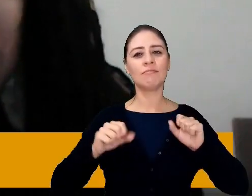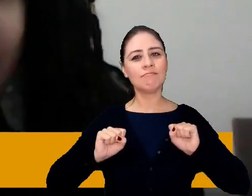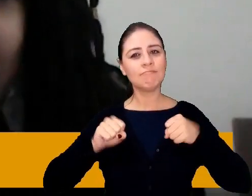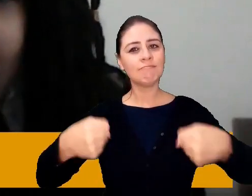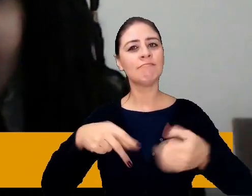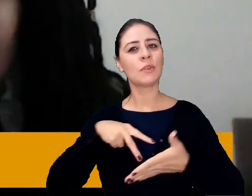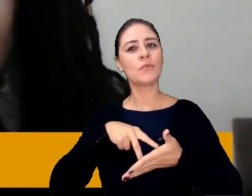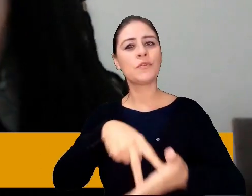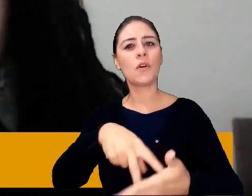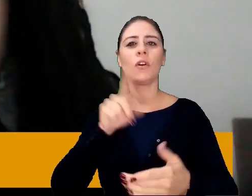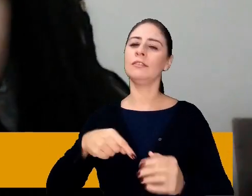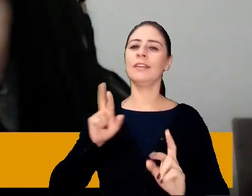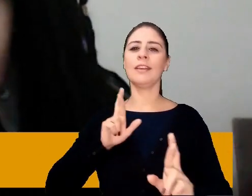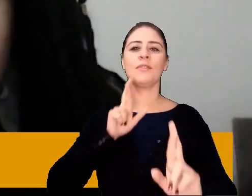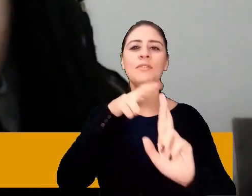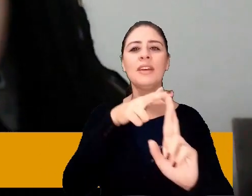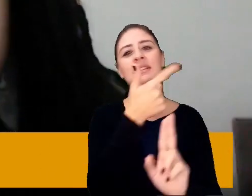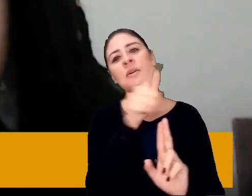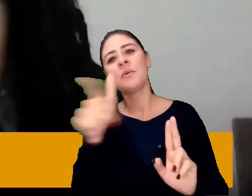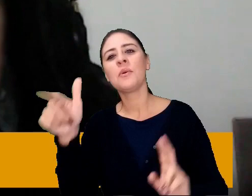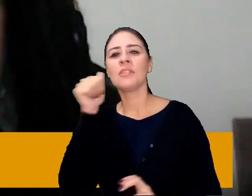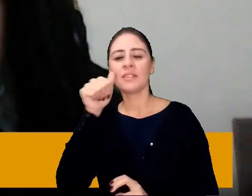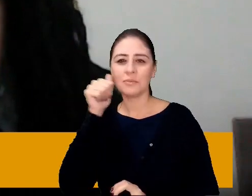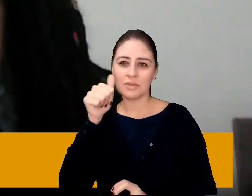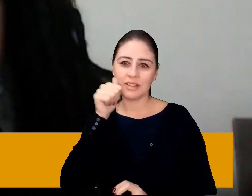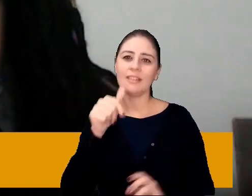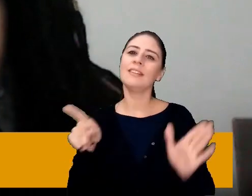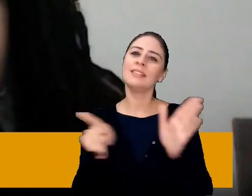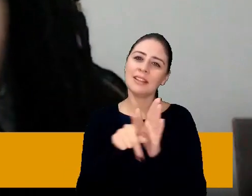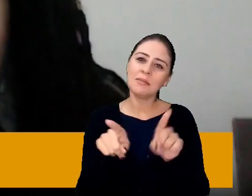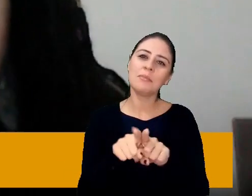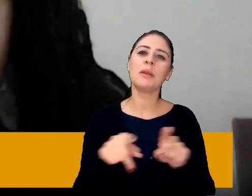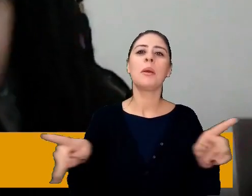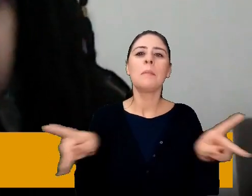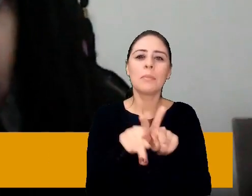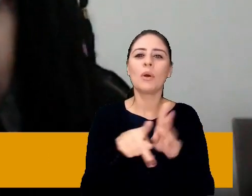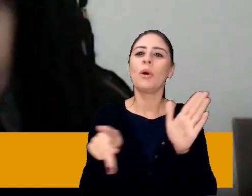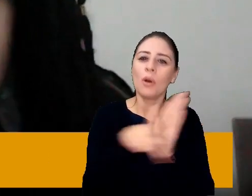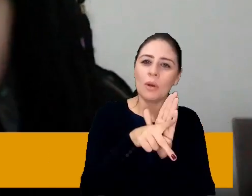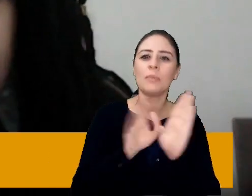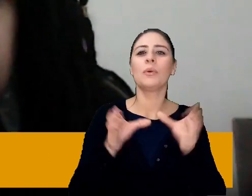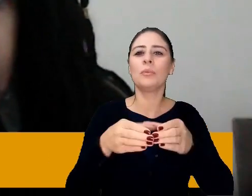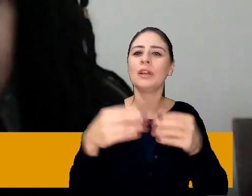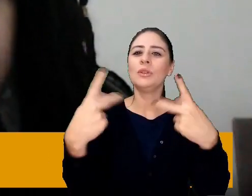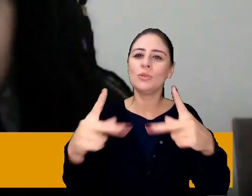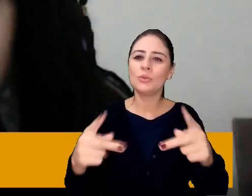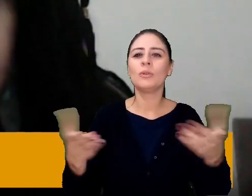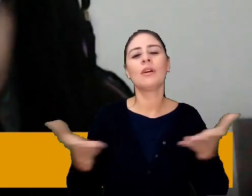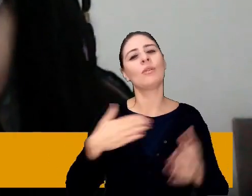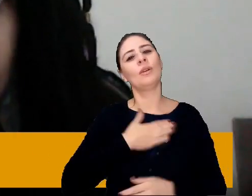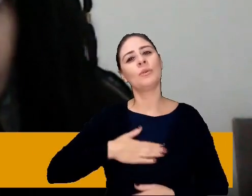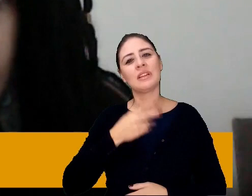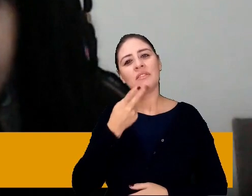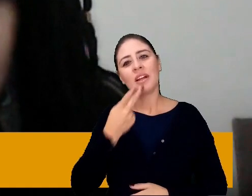Caigangue, potente, né, empoderada, e você acaba se tornando referência para outras meninas, outras mulheres e para a sua